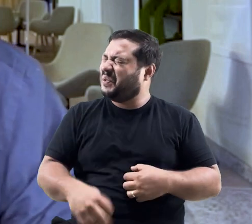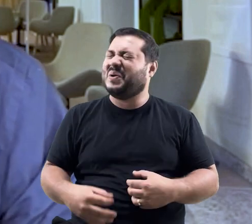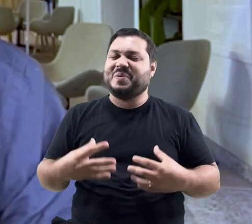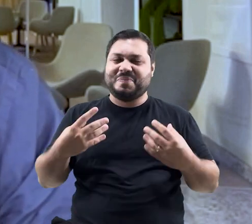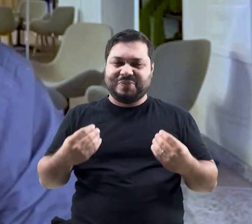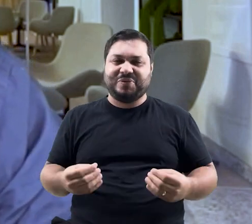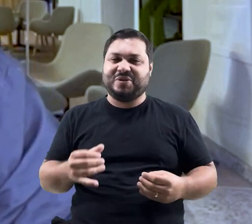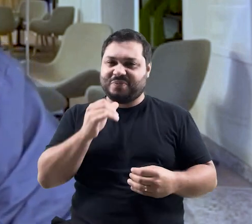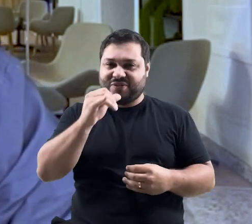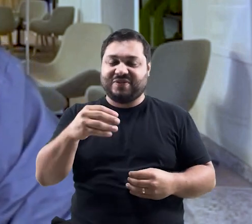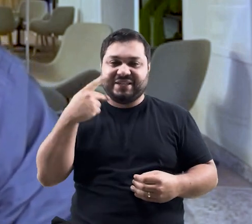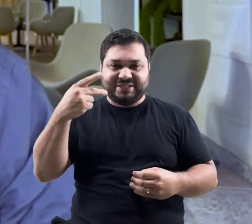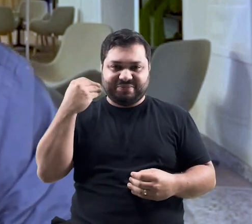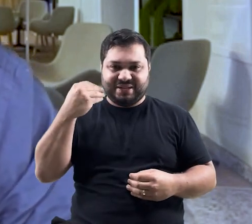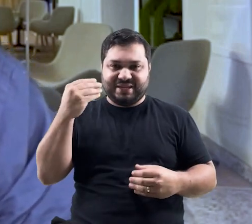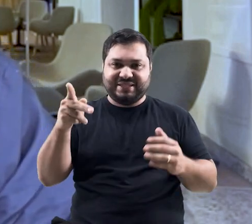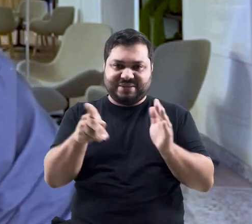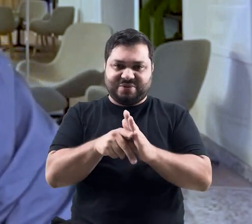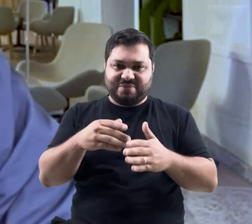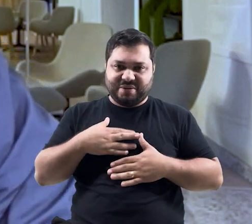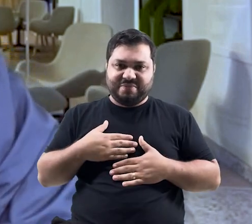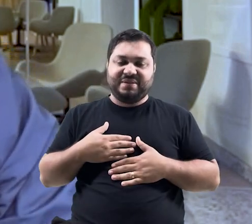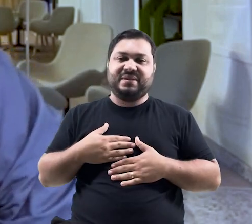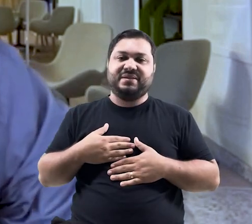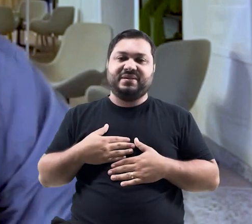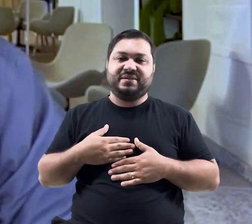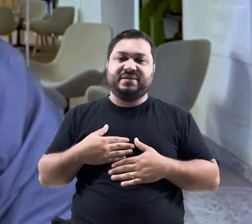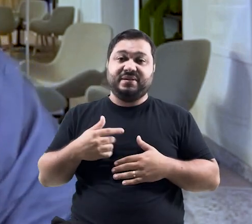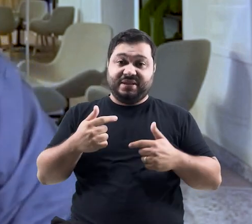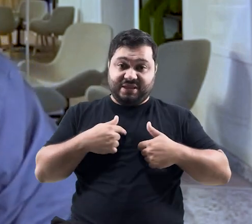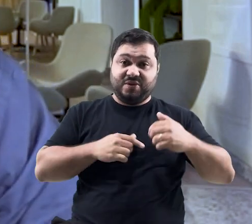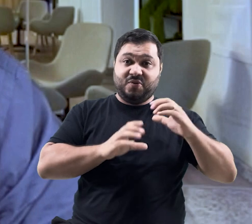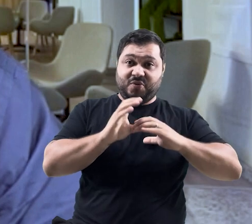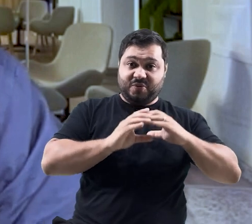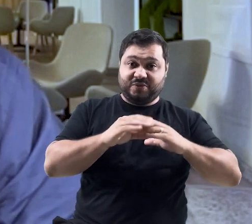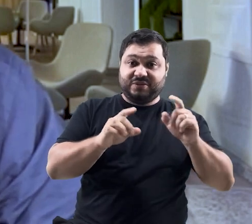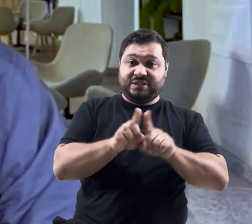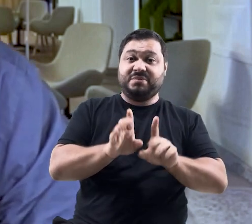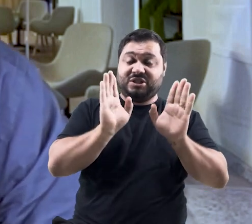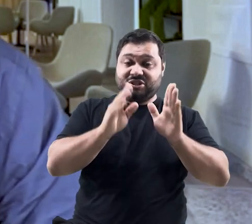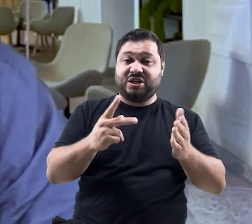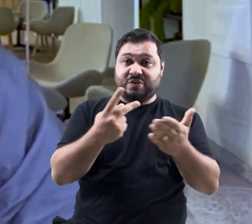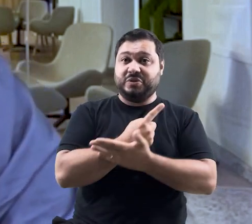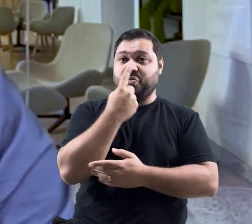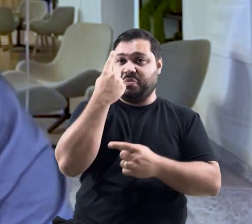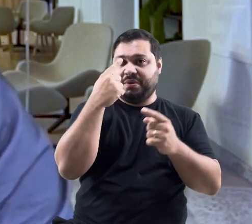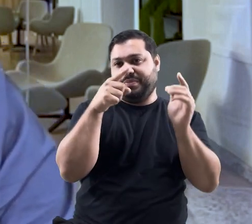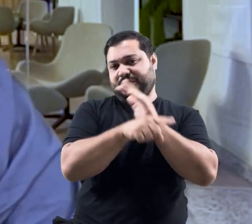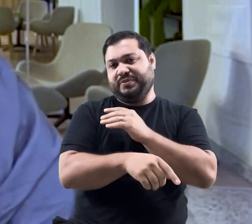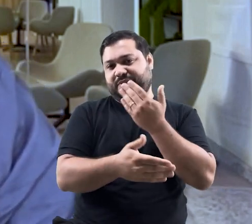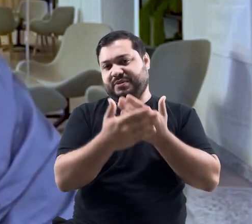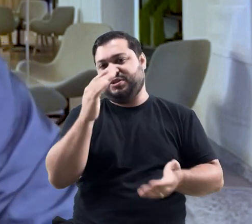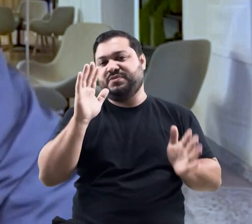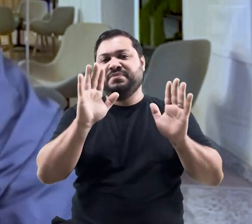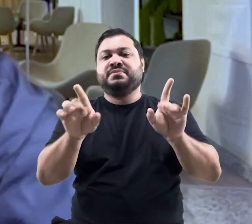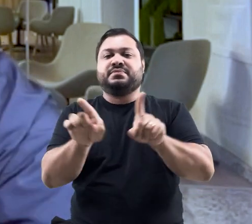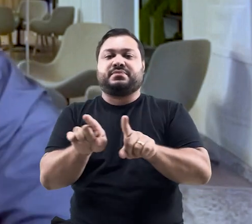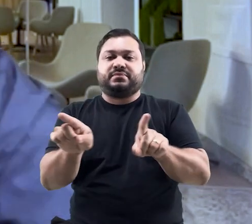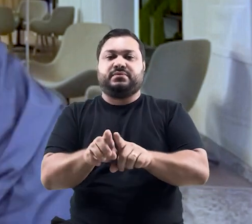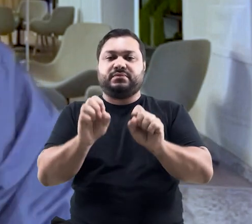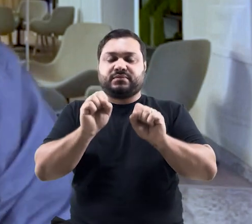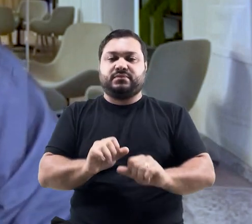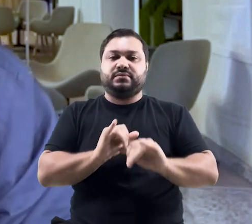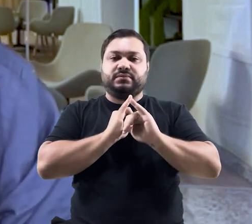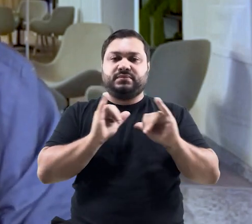dói bastante, eu posso falar por experiência própria até na condição de concurseiro, por já ter ficado por uma questão, mas